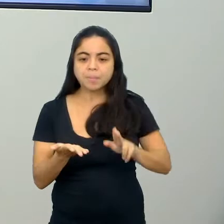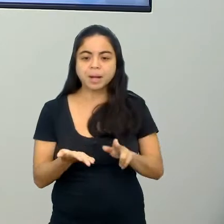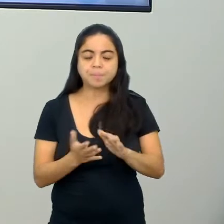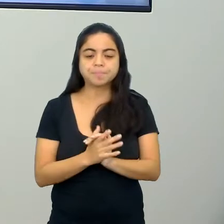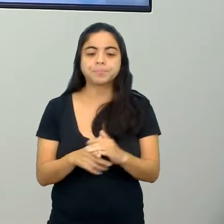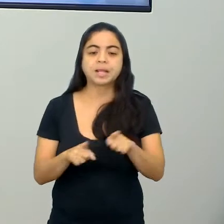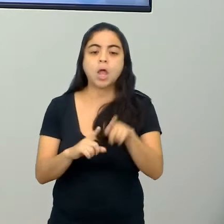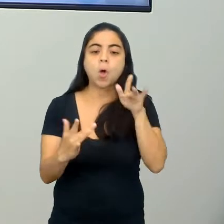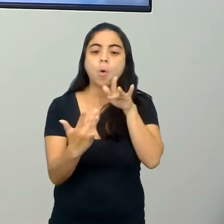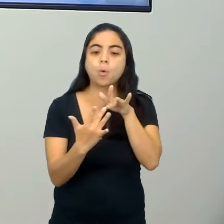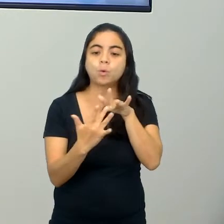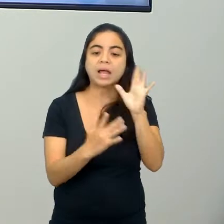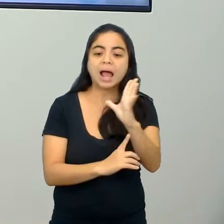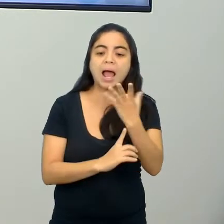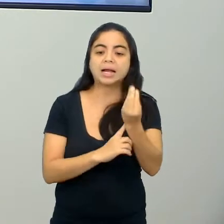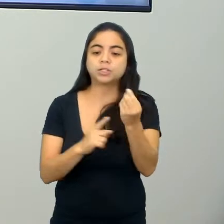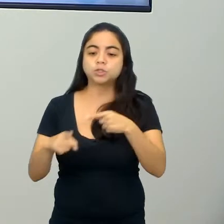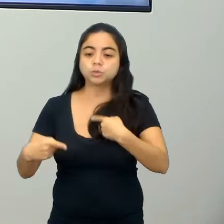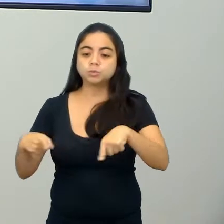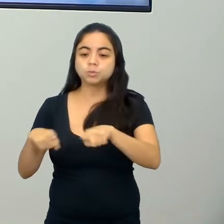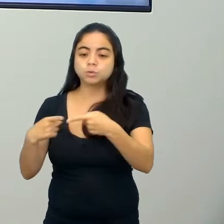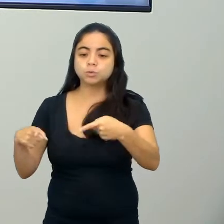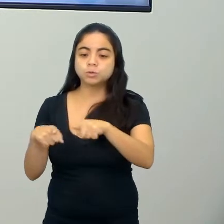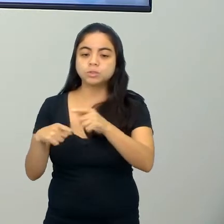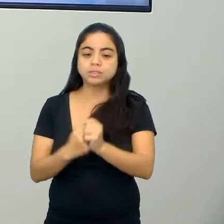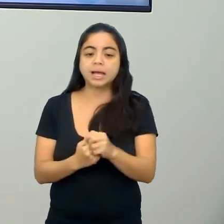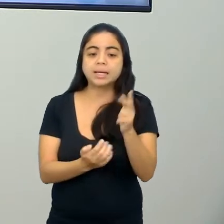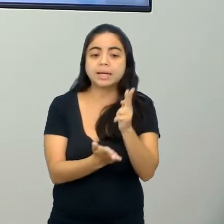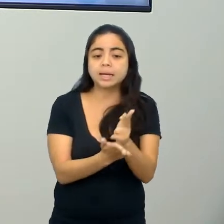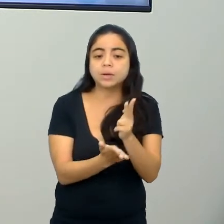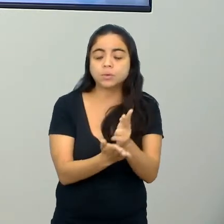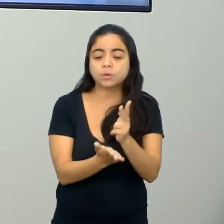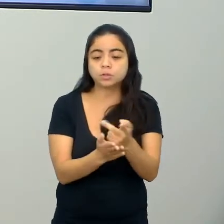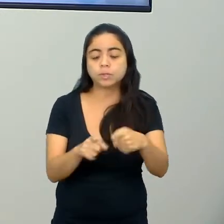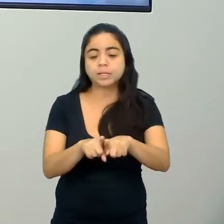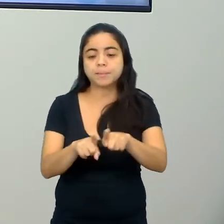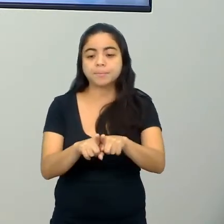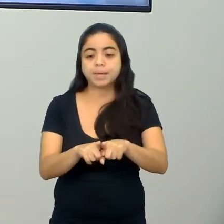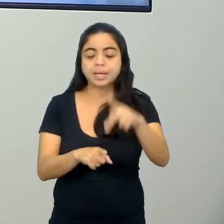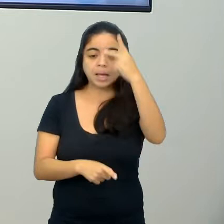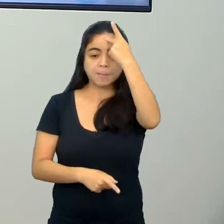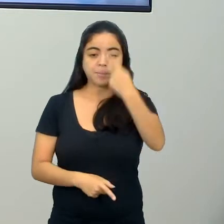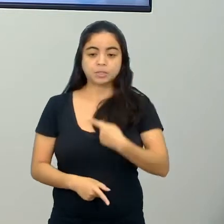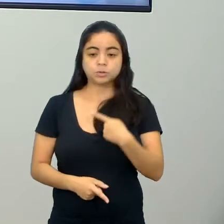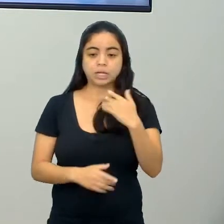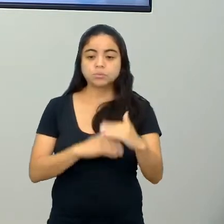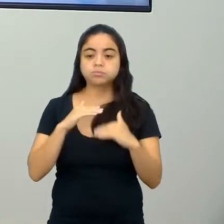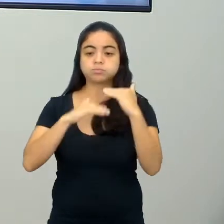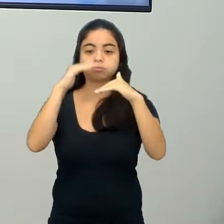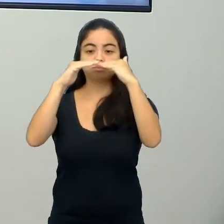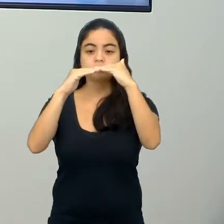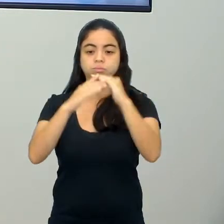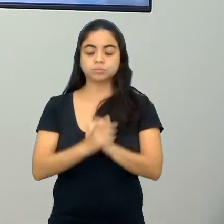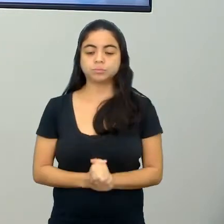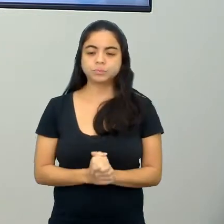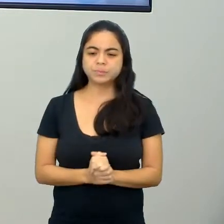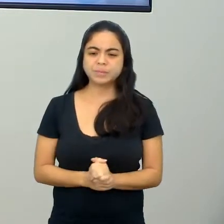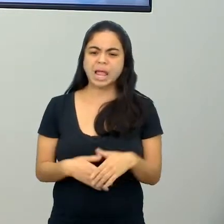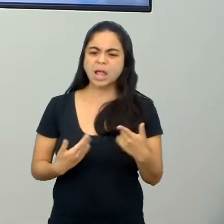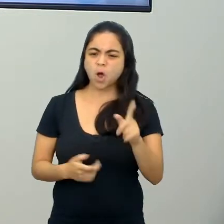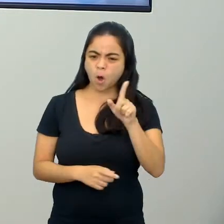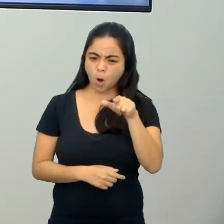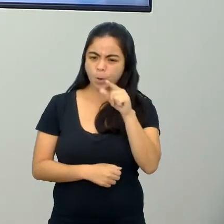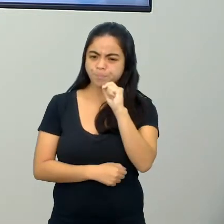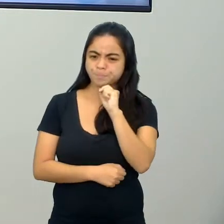Tem contato com arte, música e vamos continuando ali nessa construção da nossa personalidade. Eu até me arrisco a